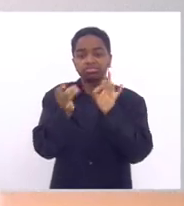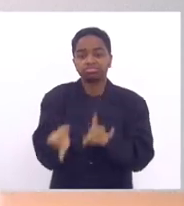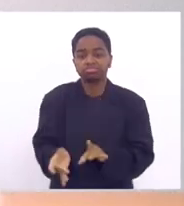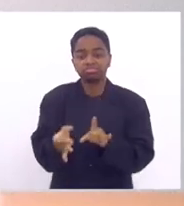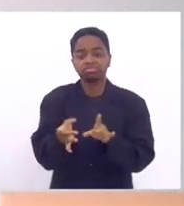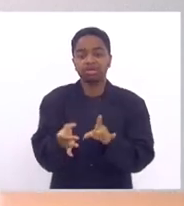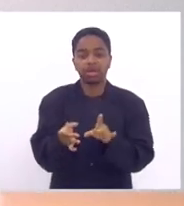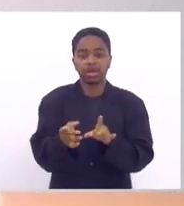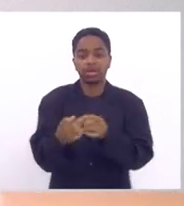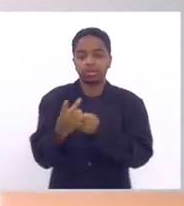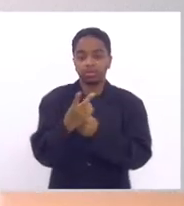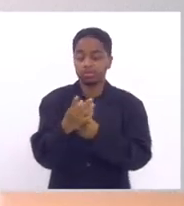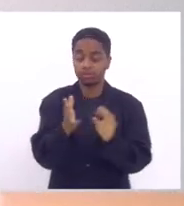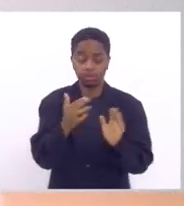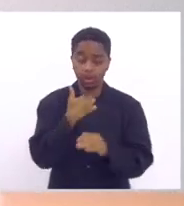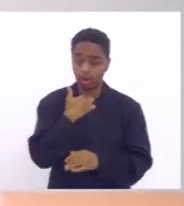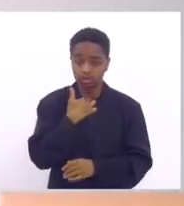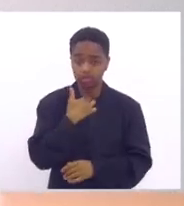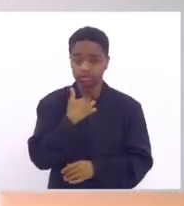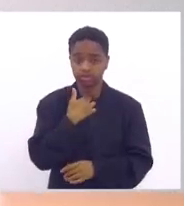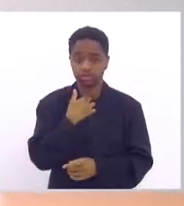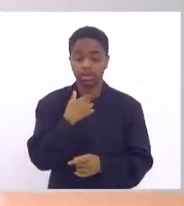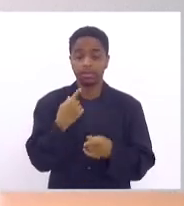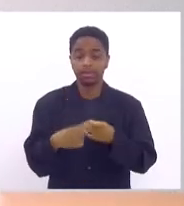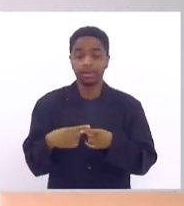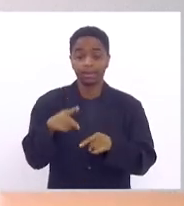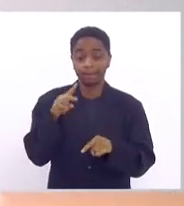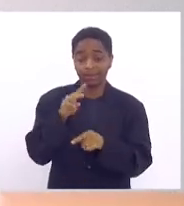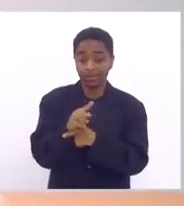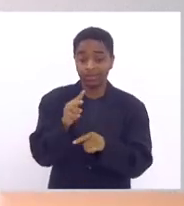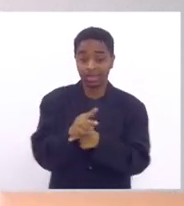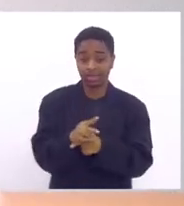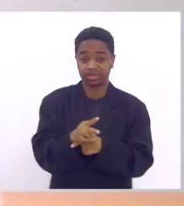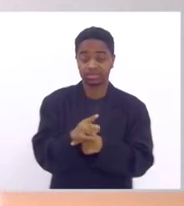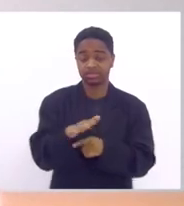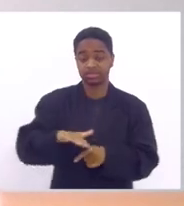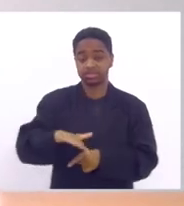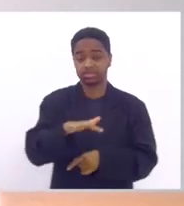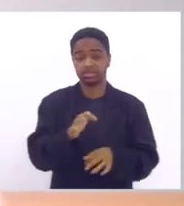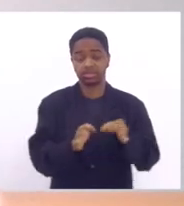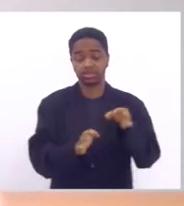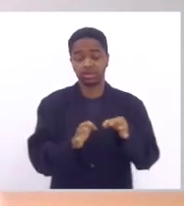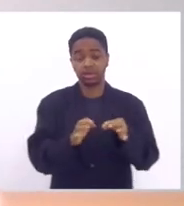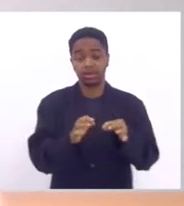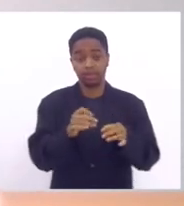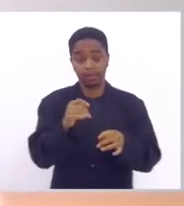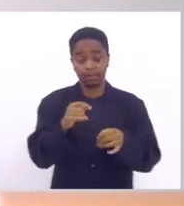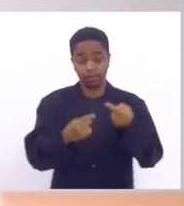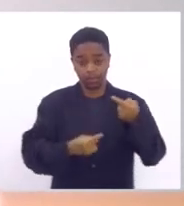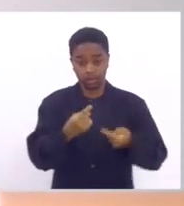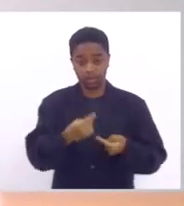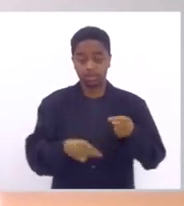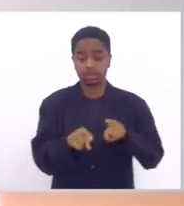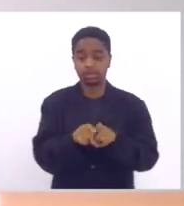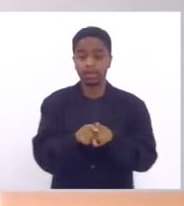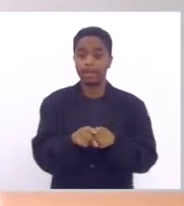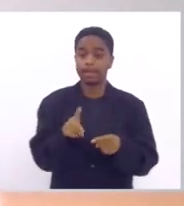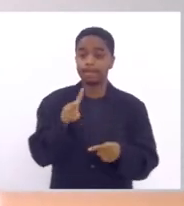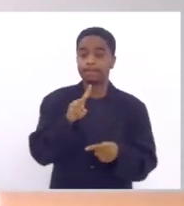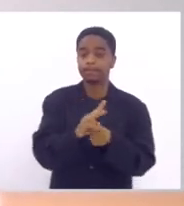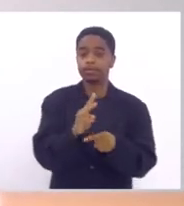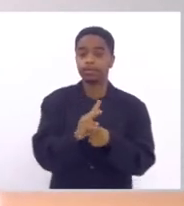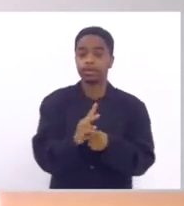imunidade é do Parlamento ela protege o Parlamento e protege a integridade do Parlamento em